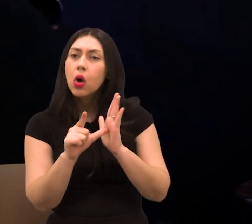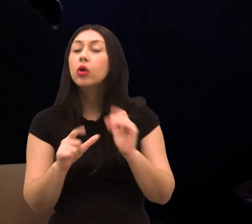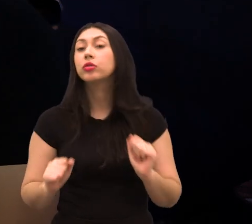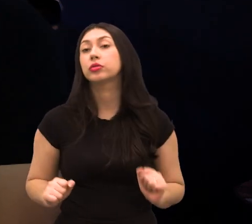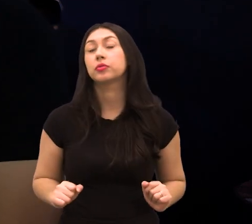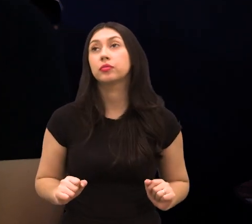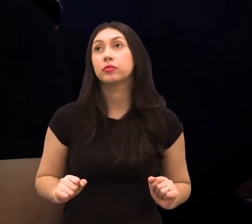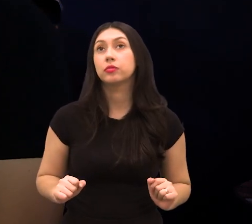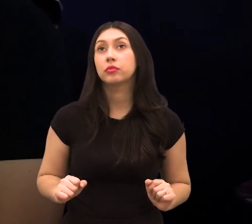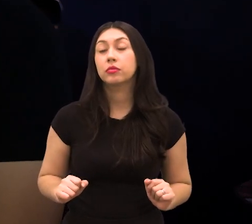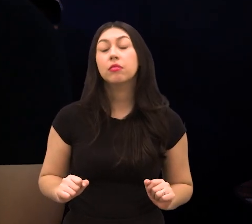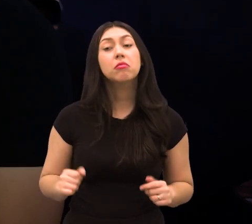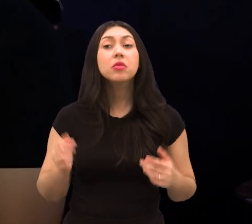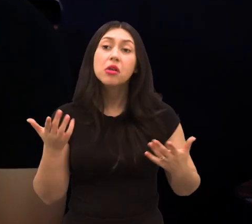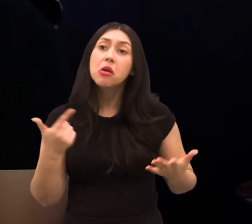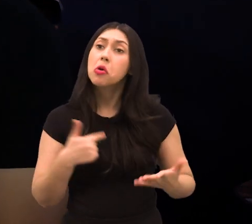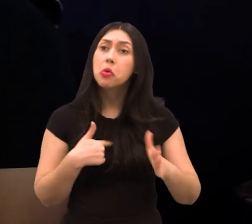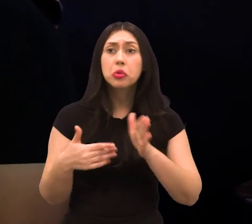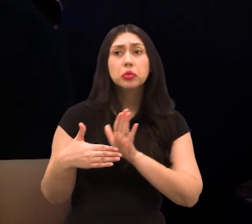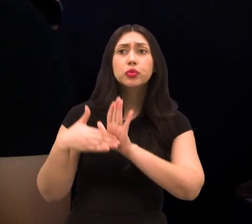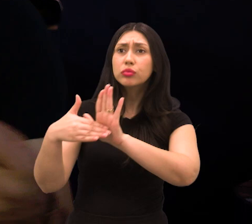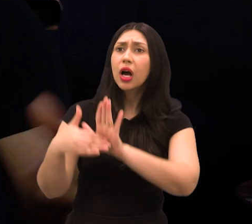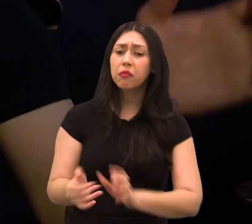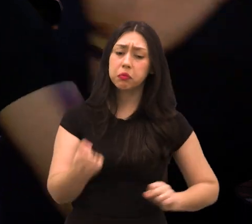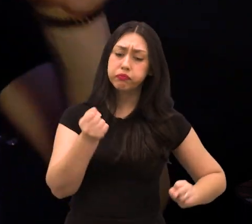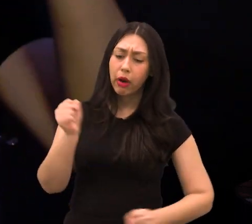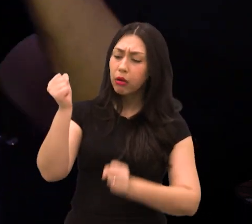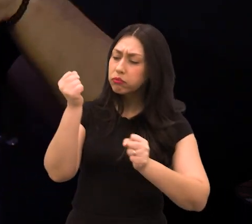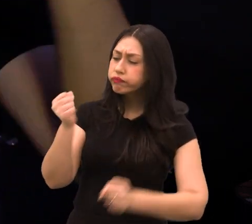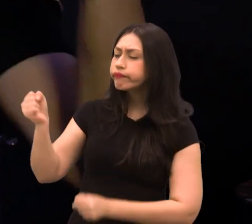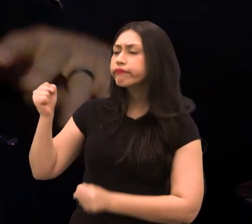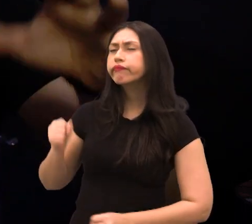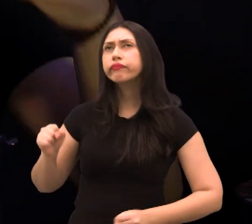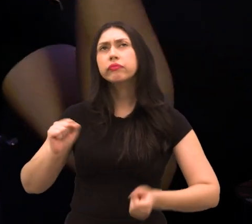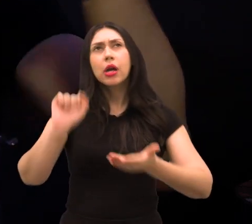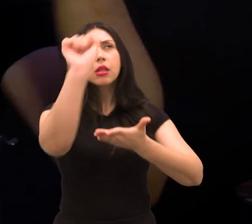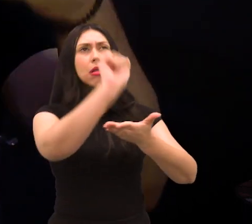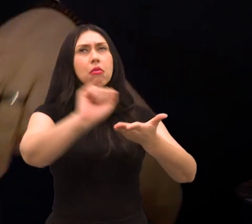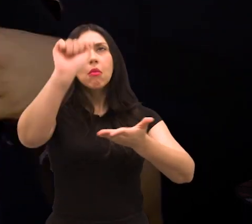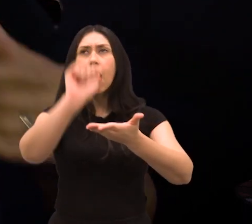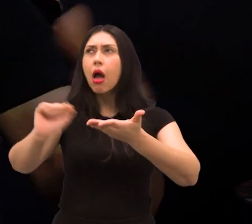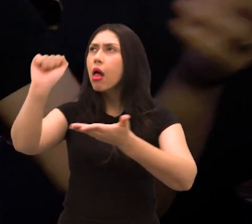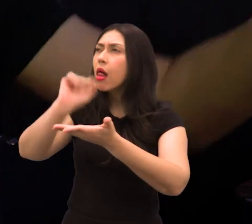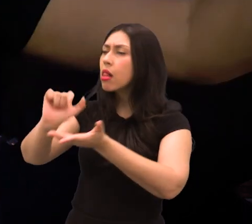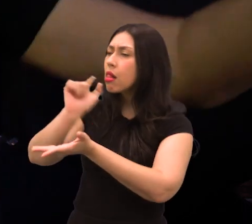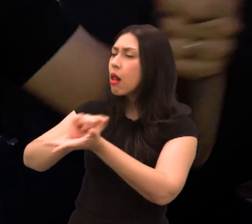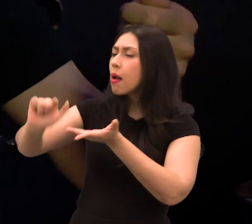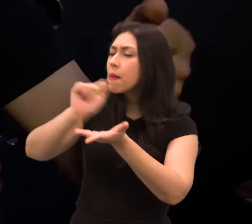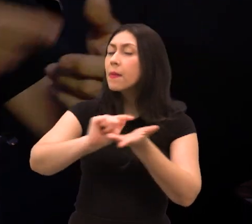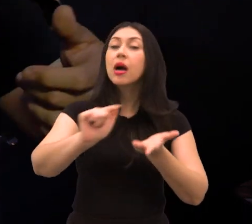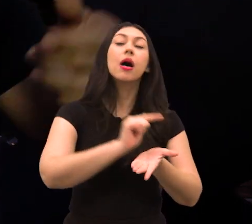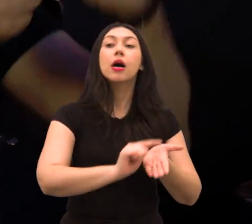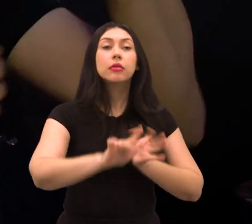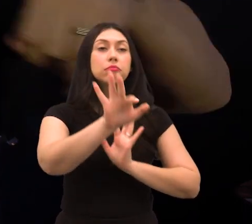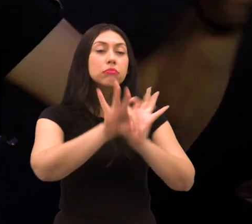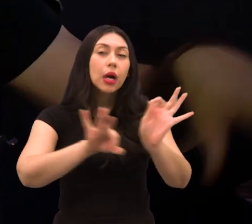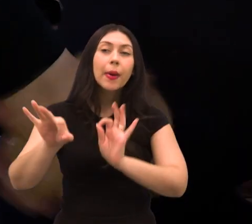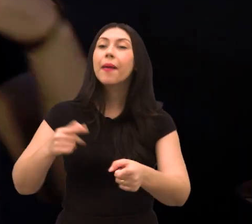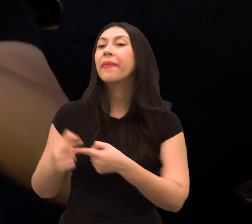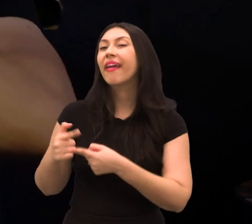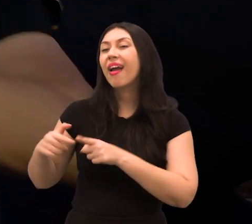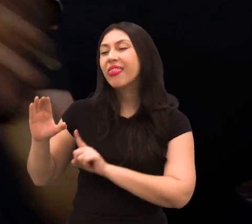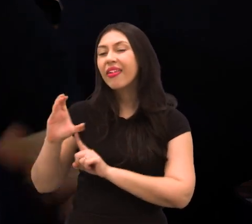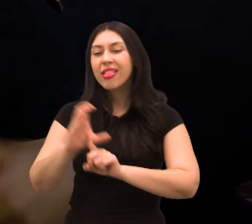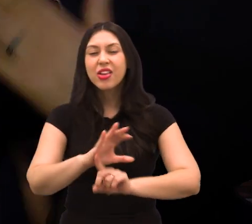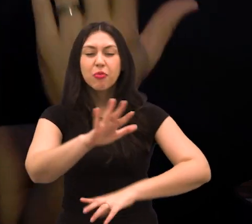na alfaiataria, e eu ajudava, varria o chão, limpava os tecidos, organizava, porque o cliente vai lá, quer olhar, tira,